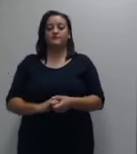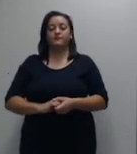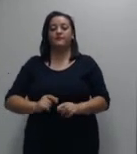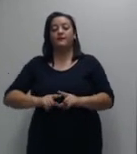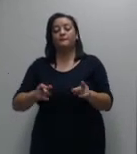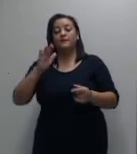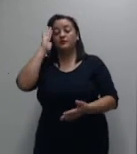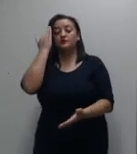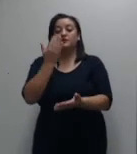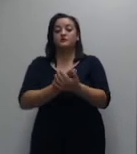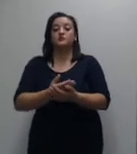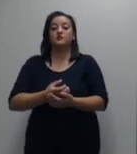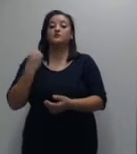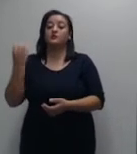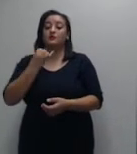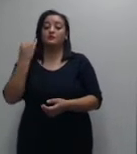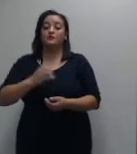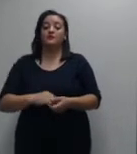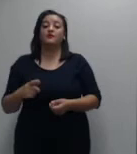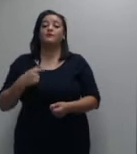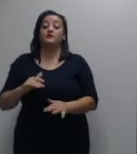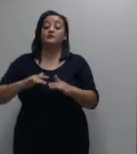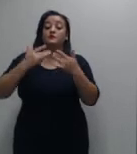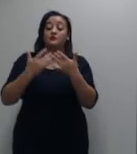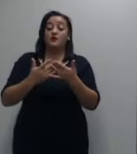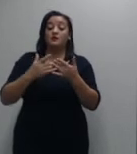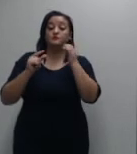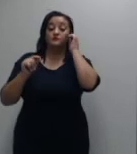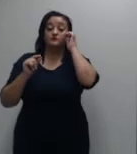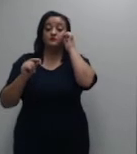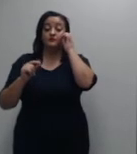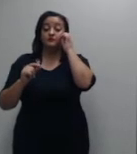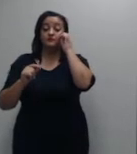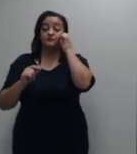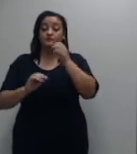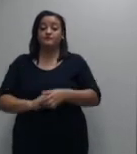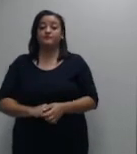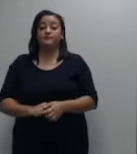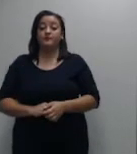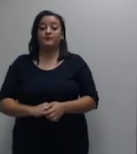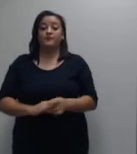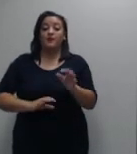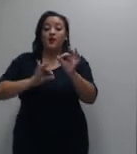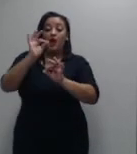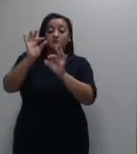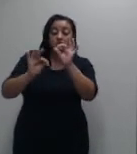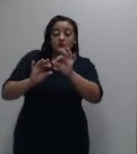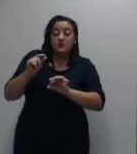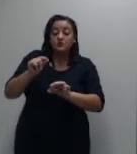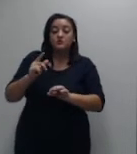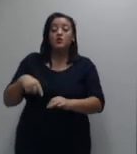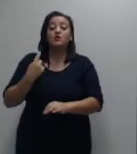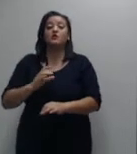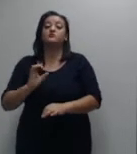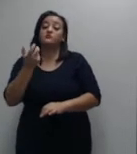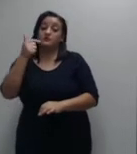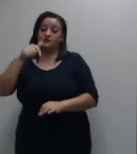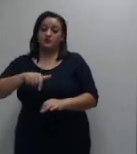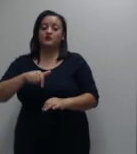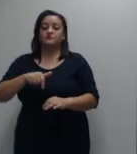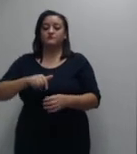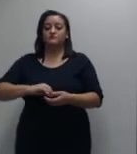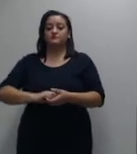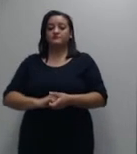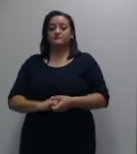creio que seria importante nós atentarmos a minúcia do que estamos decidindo aqui